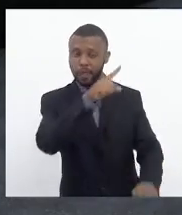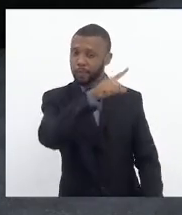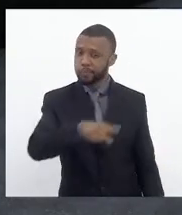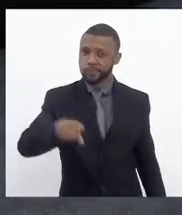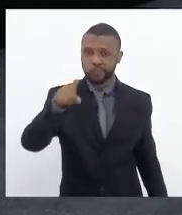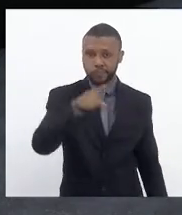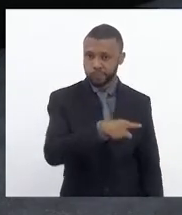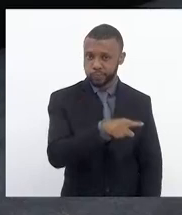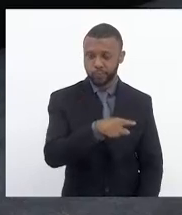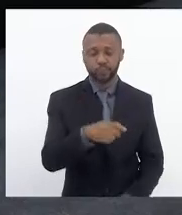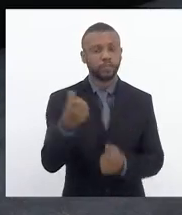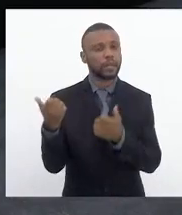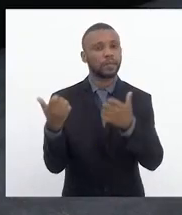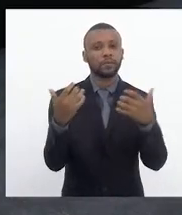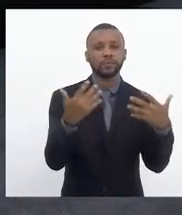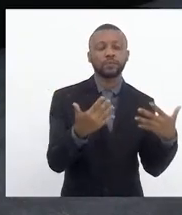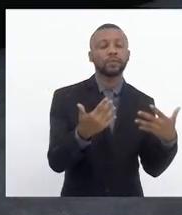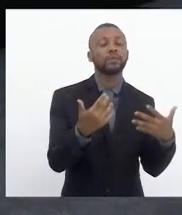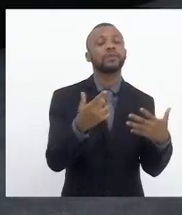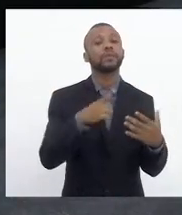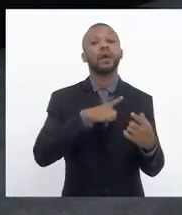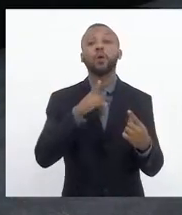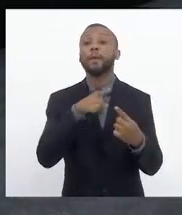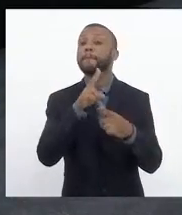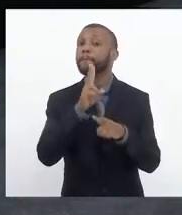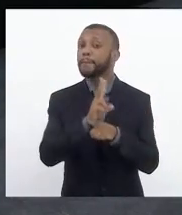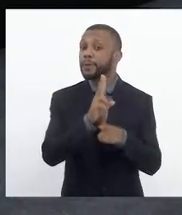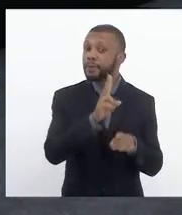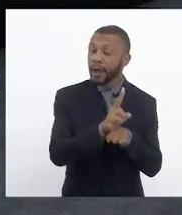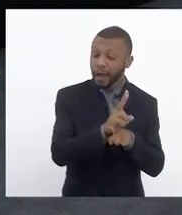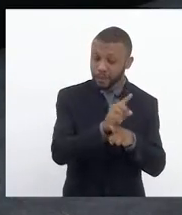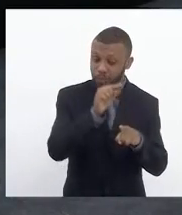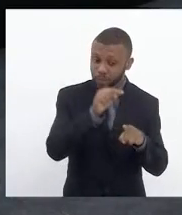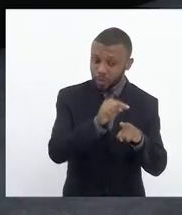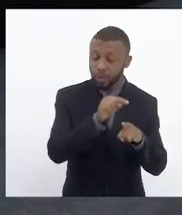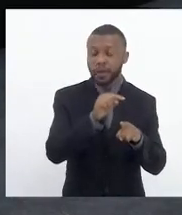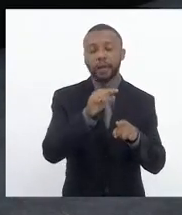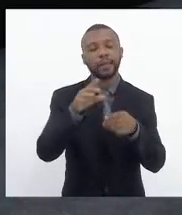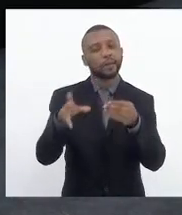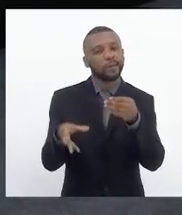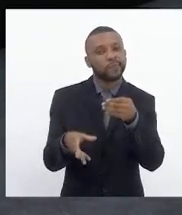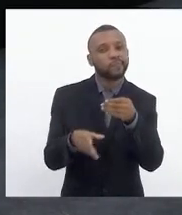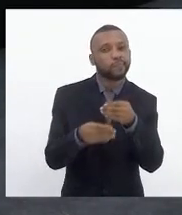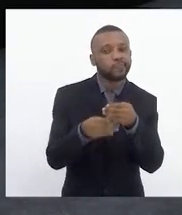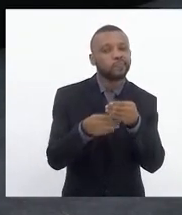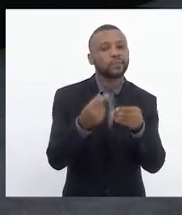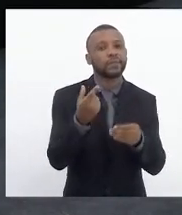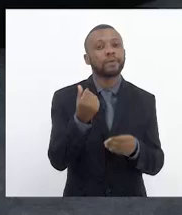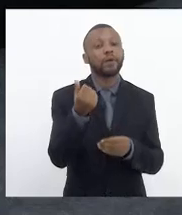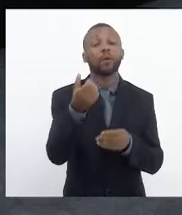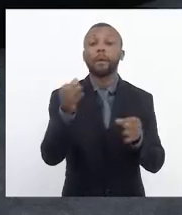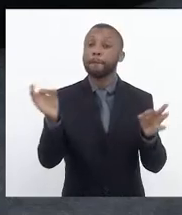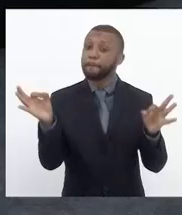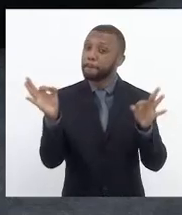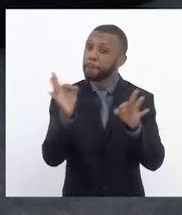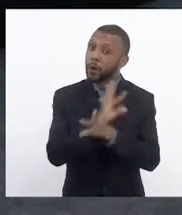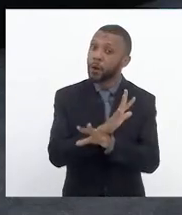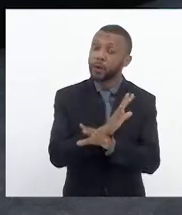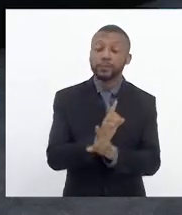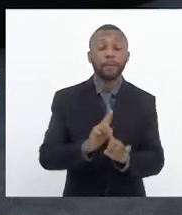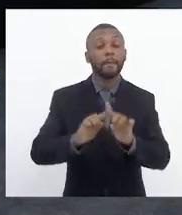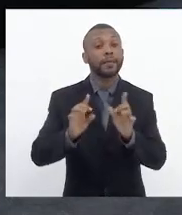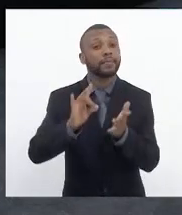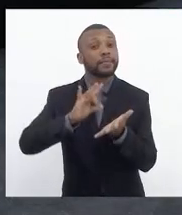acaba ele fala que vai ser preservado mas quando fala que vai ser preservado ele coloca em valor absoluto isso na verdade